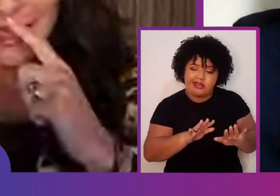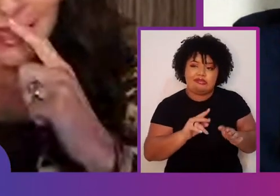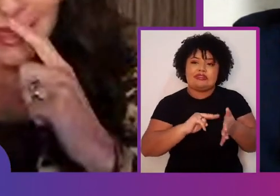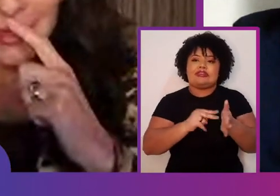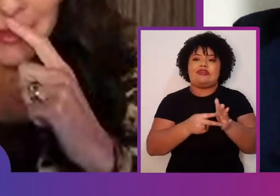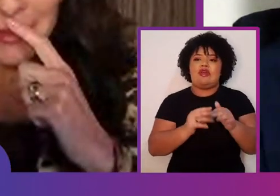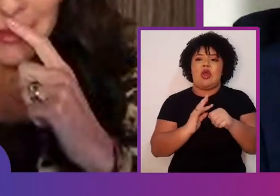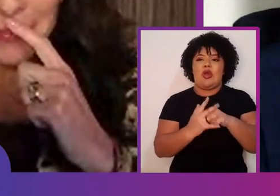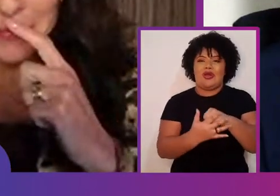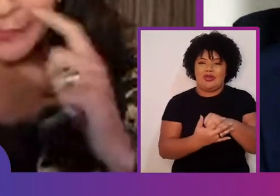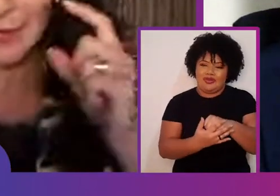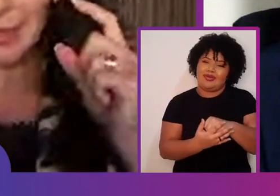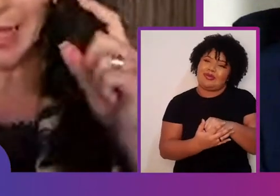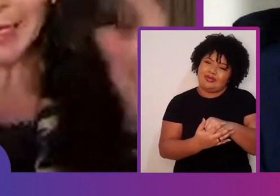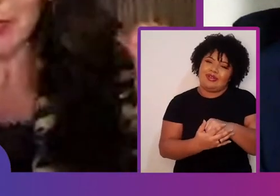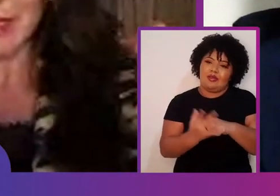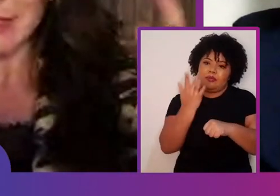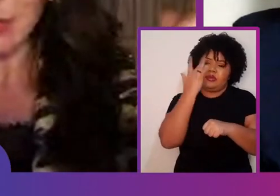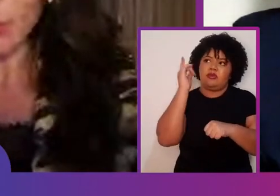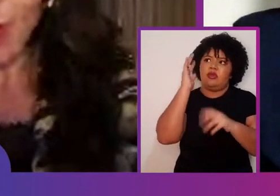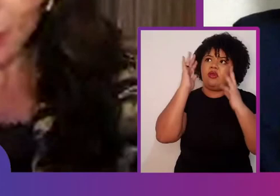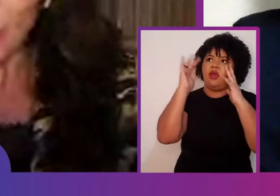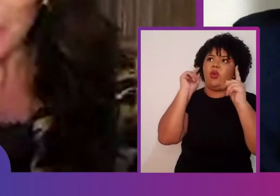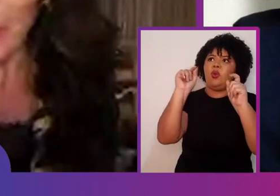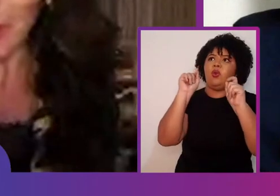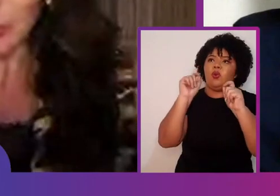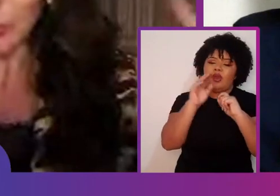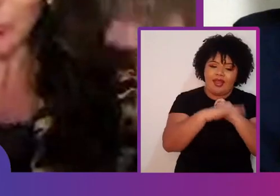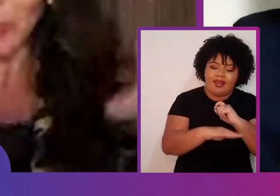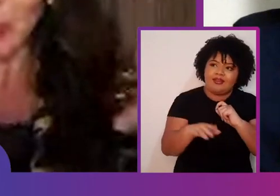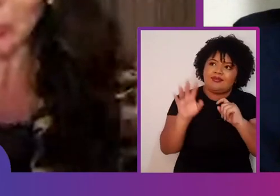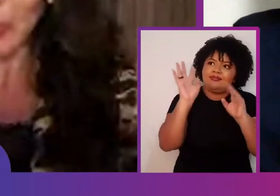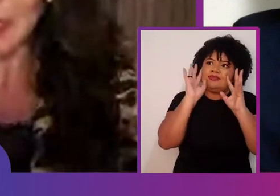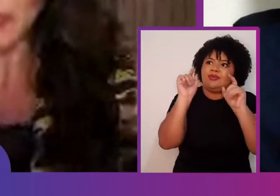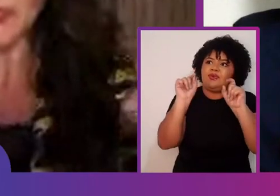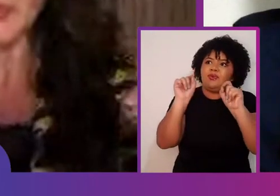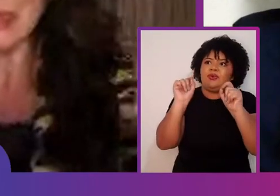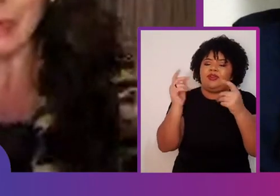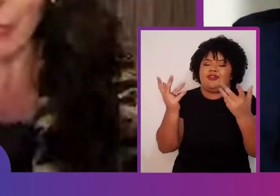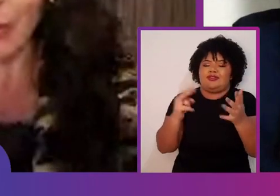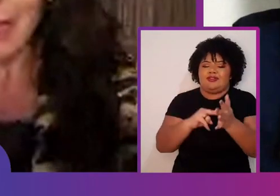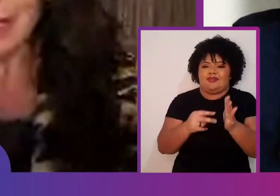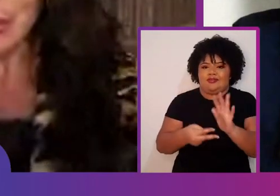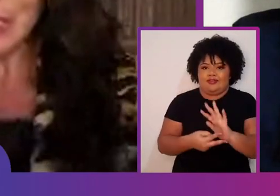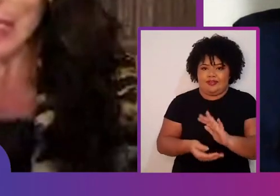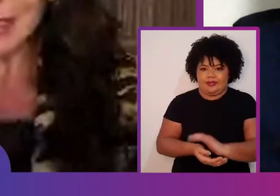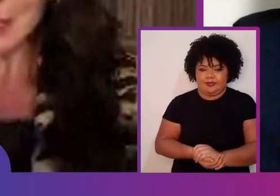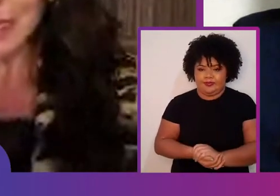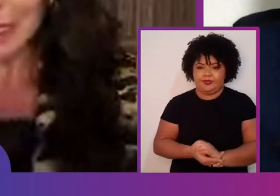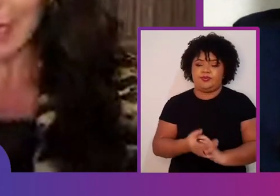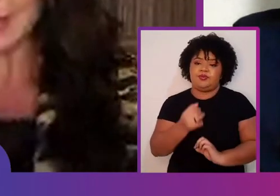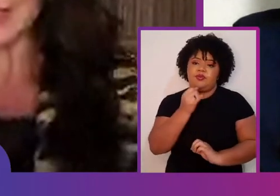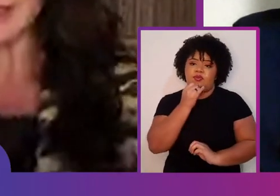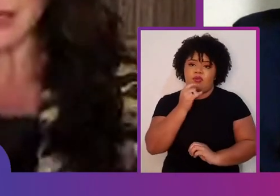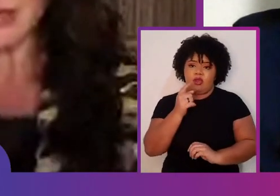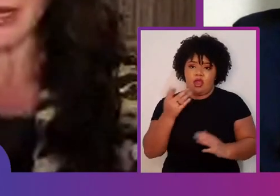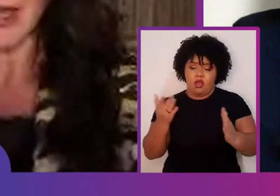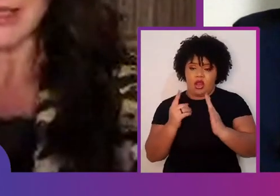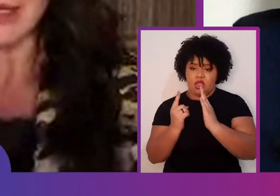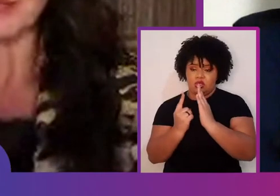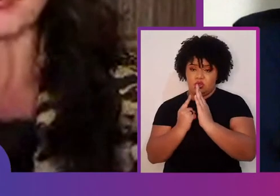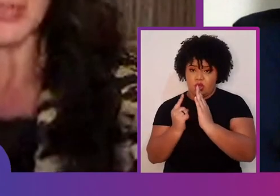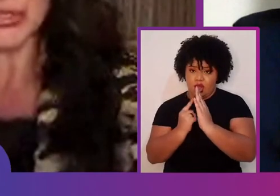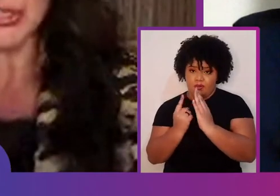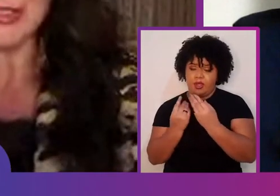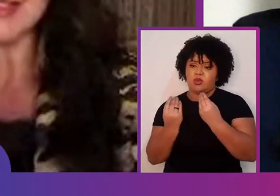é. A Elevese, qual o impacto do isolamento na saúde mental de crianças pequenas que estão